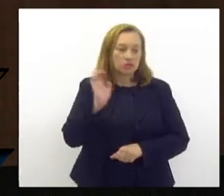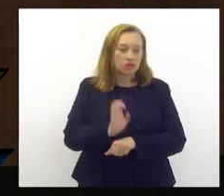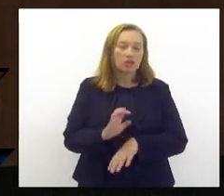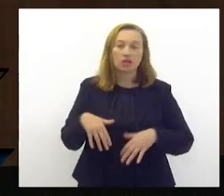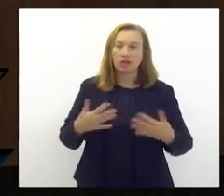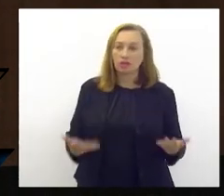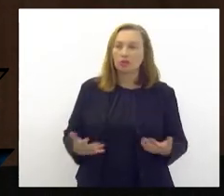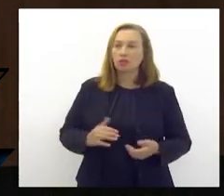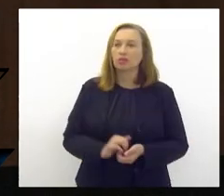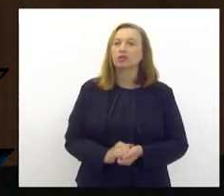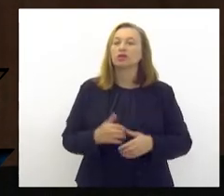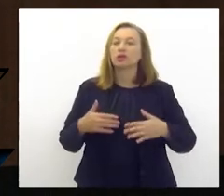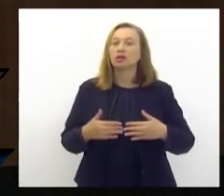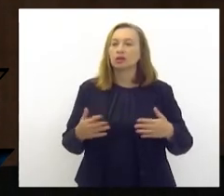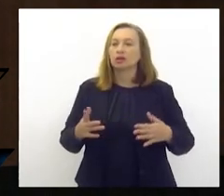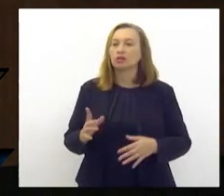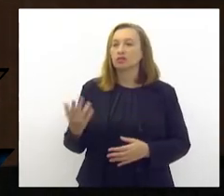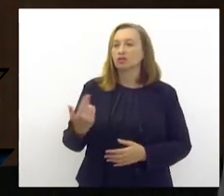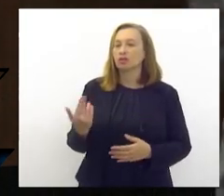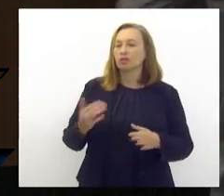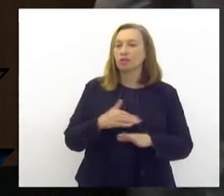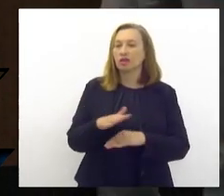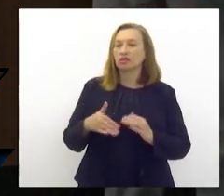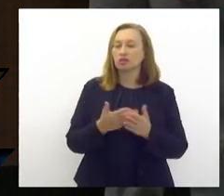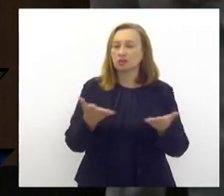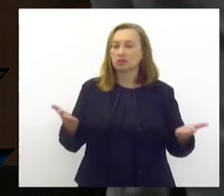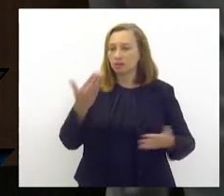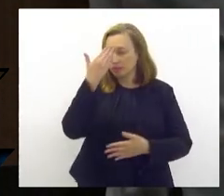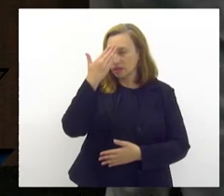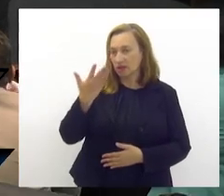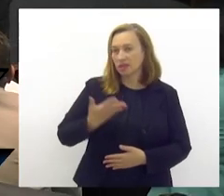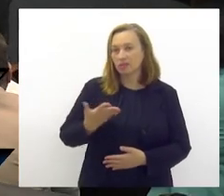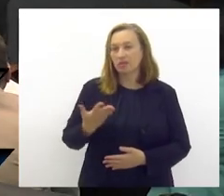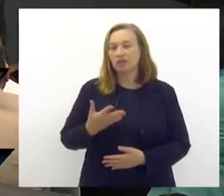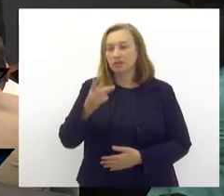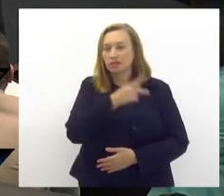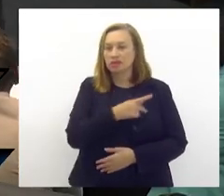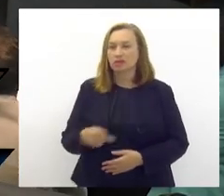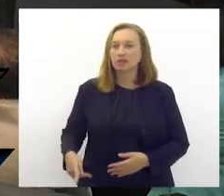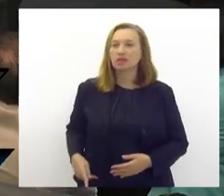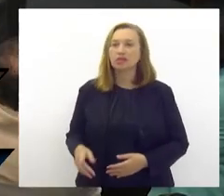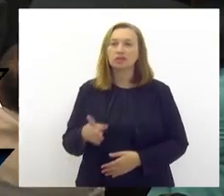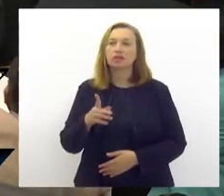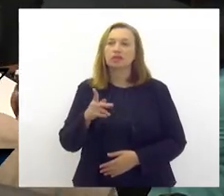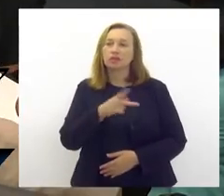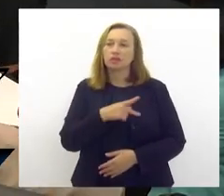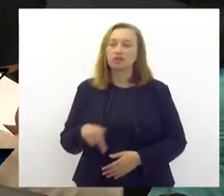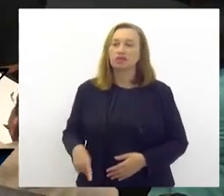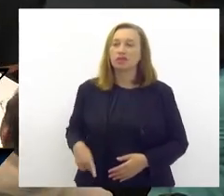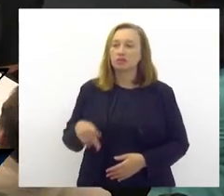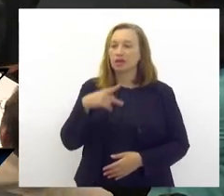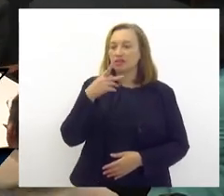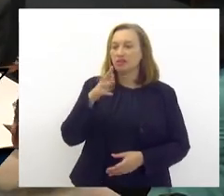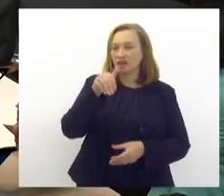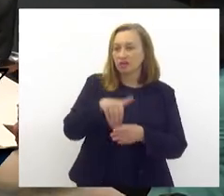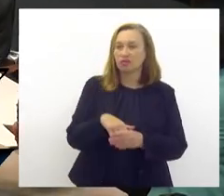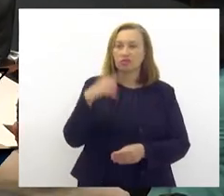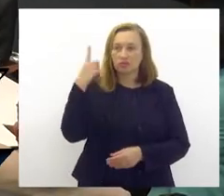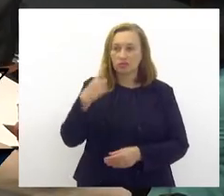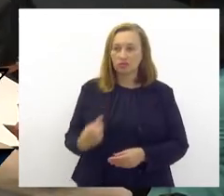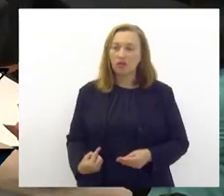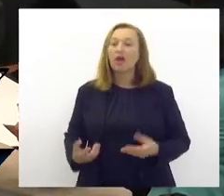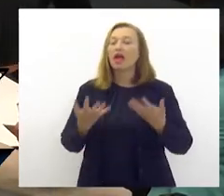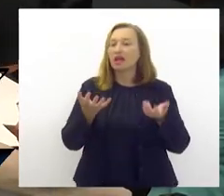Então, está aberto e muito obrigada, presidente e demais colegas. Presidente, para a declaração aqui de voto,